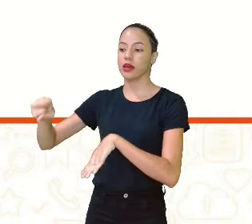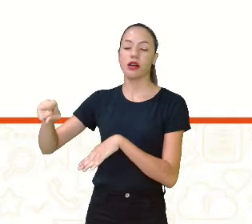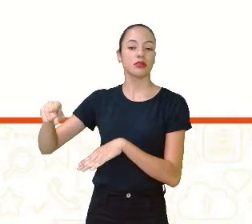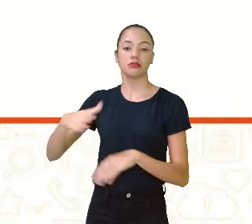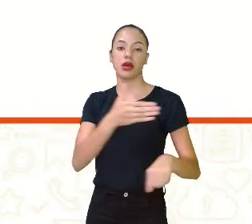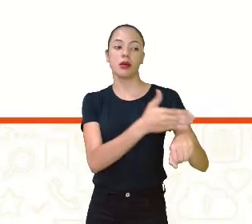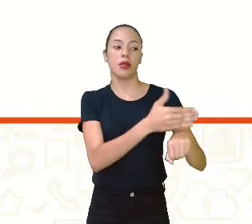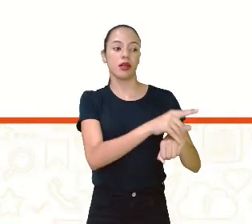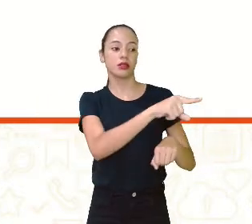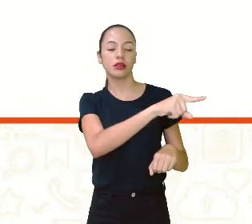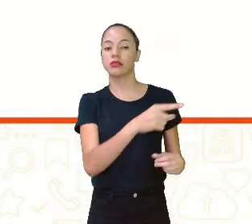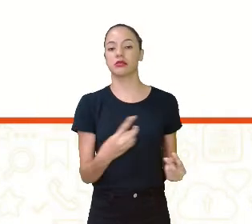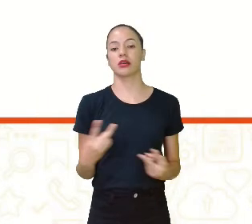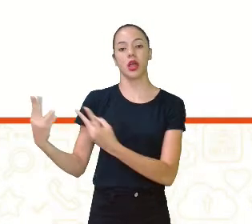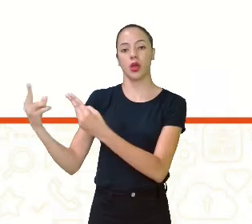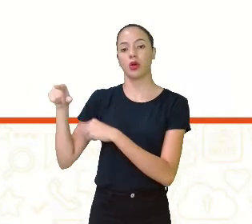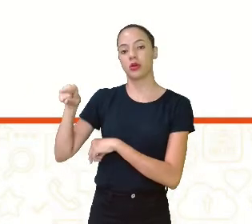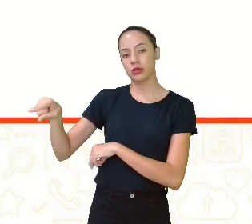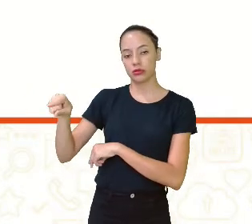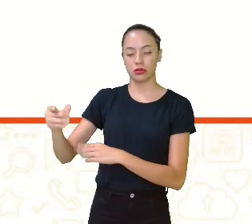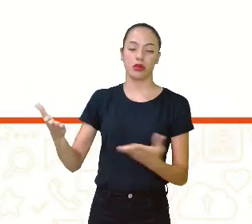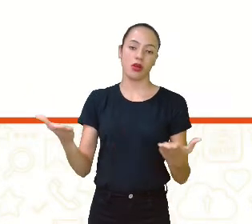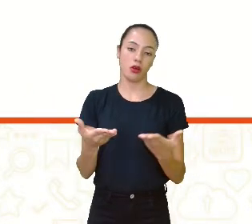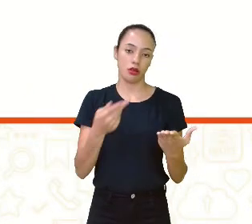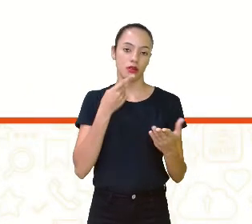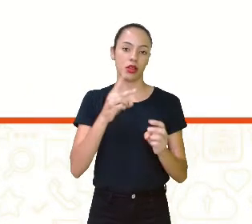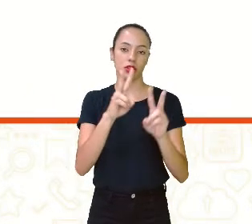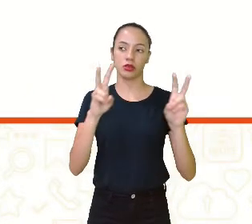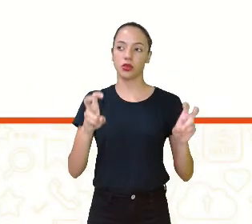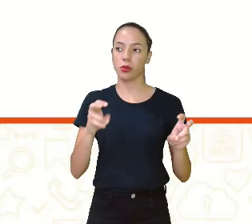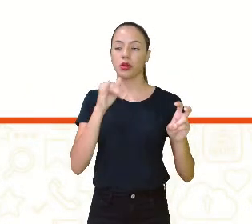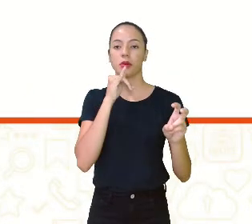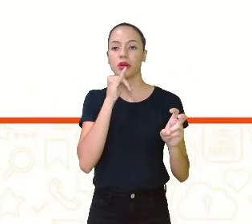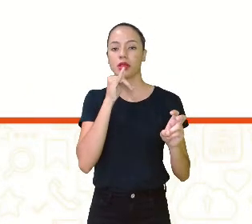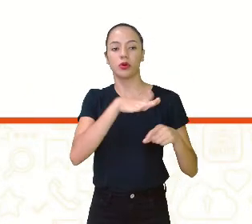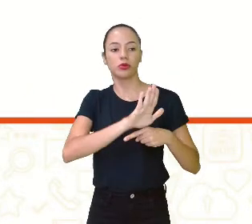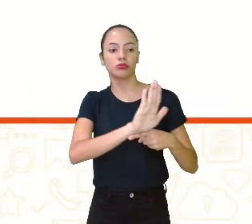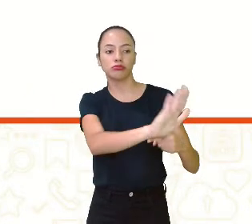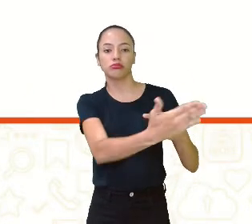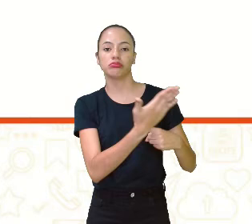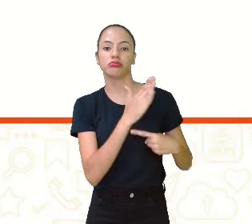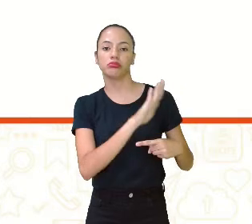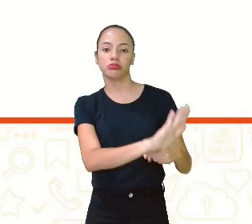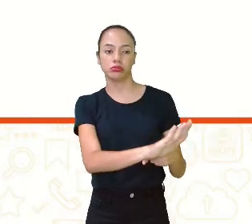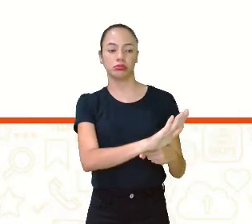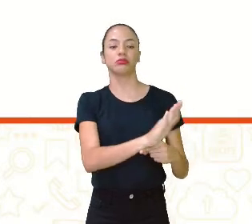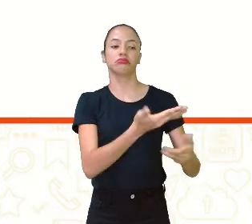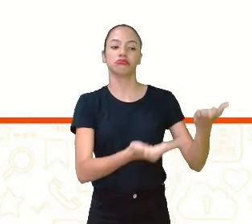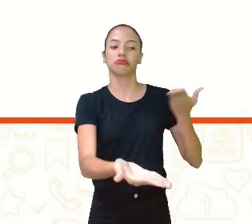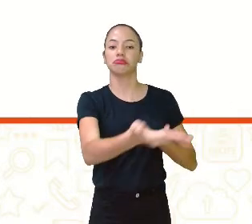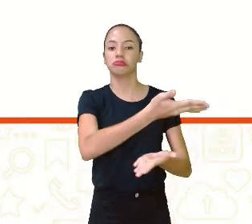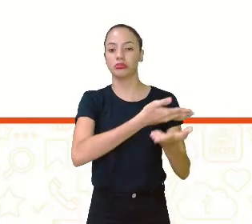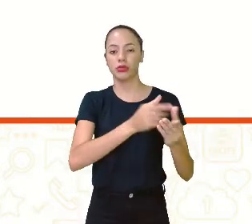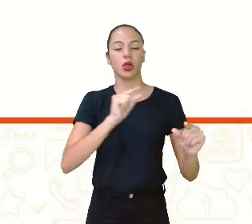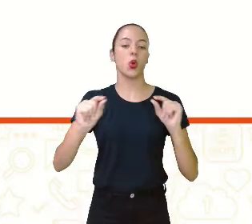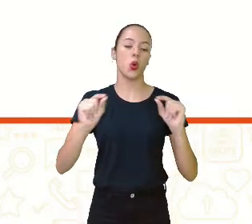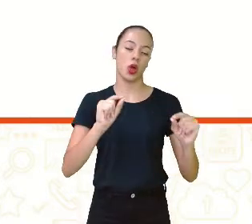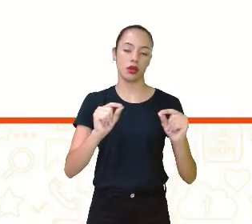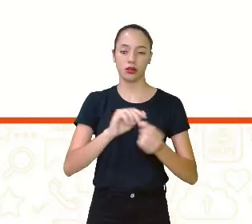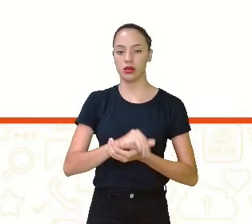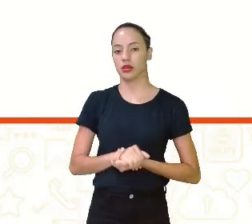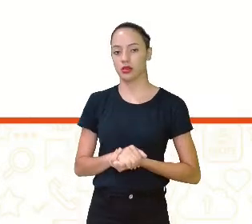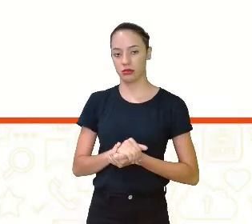Vamos agora observar sobre a cooperação. A cooperação ou colaboração é a tarefa